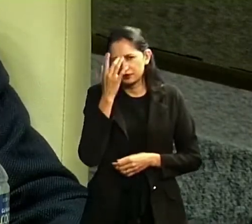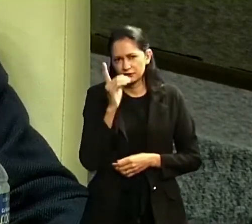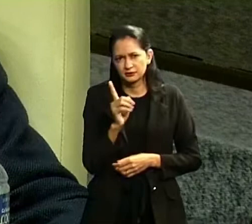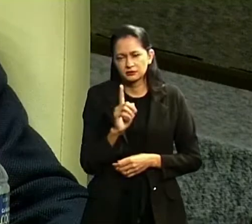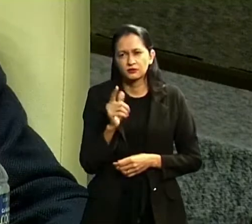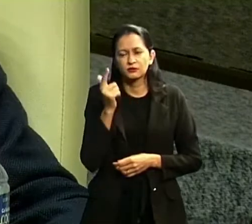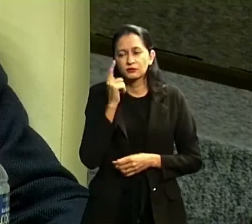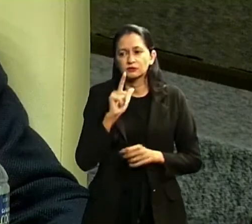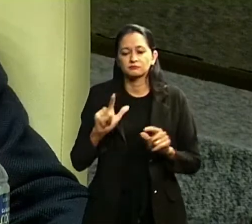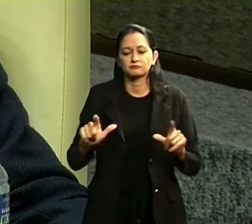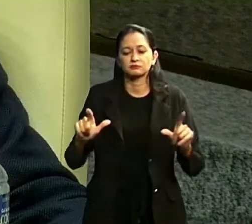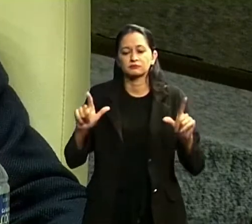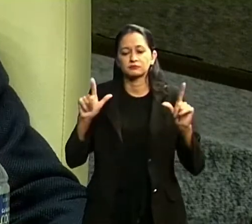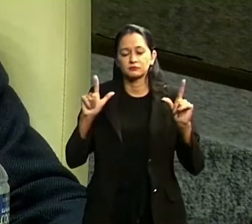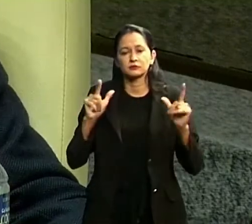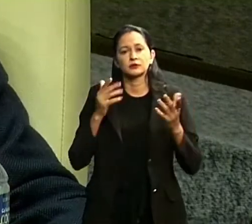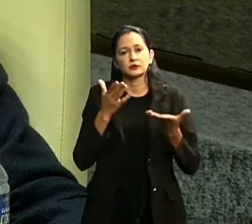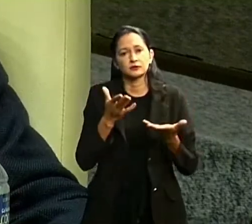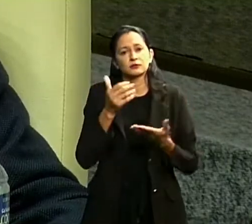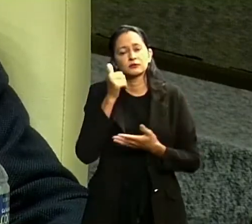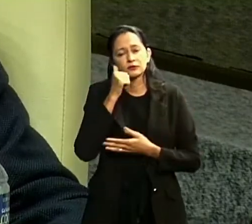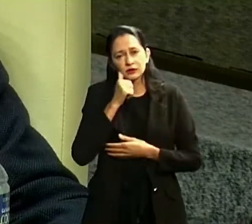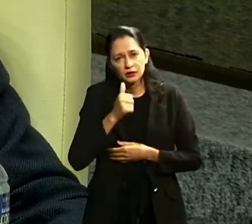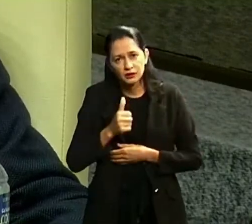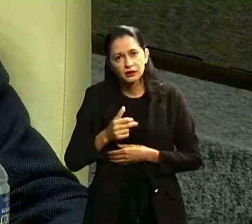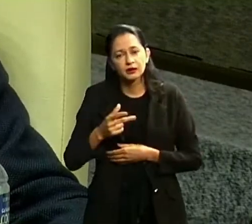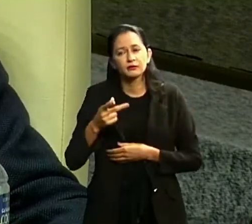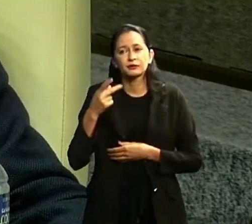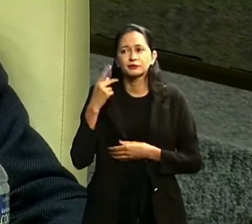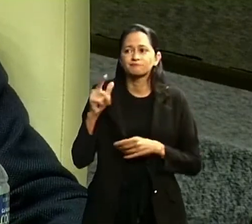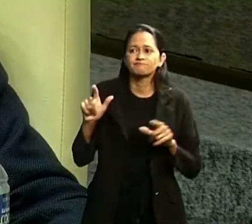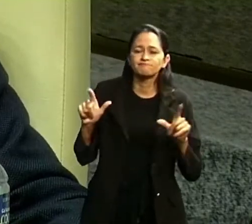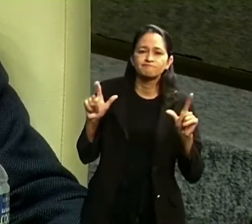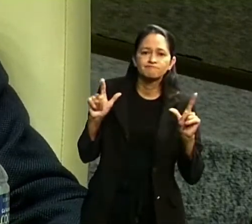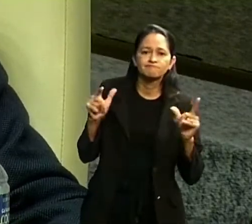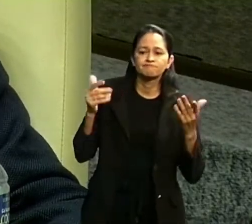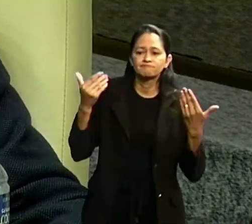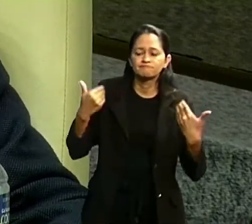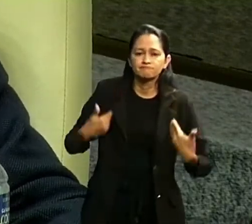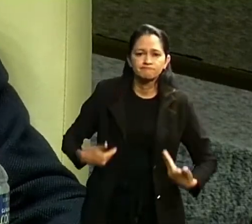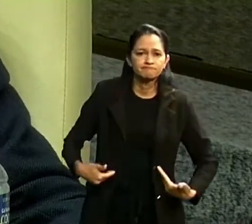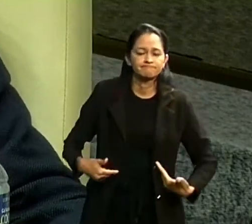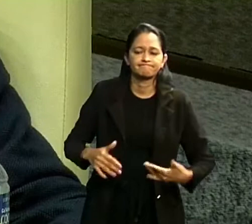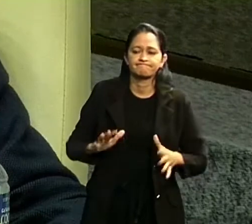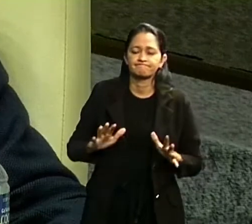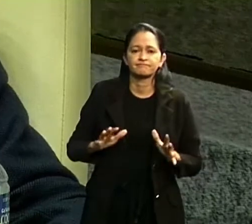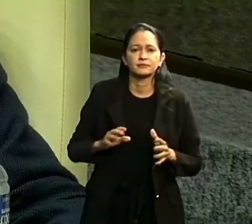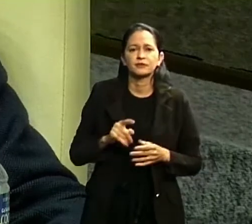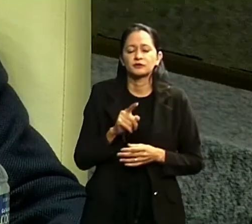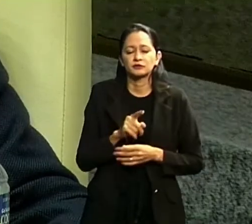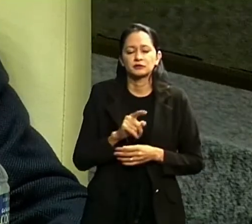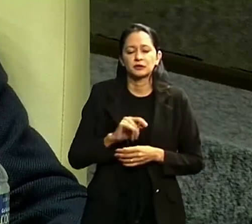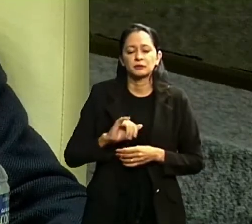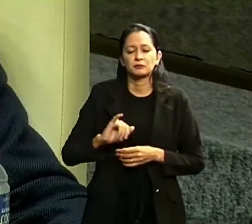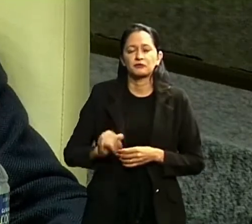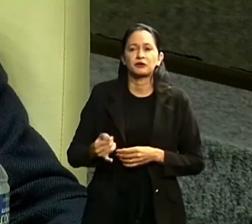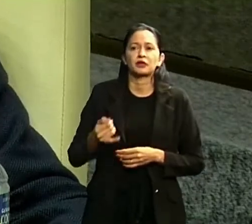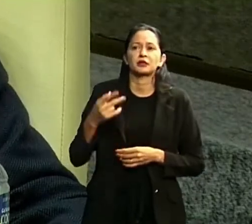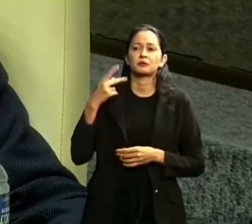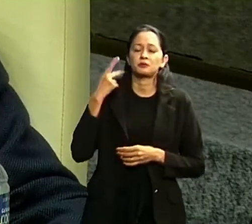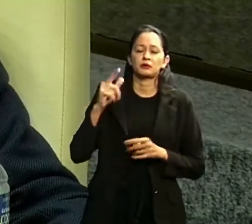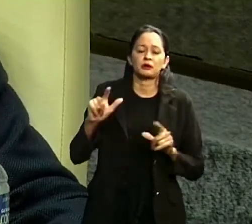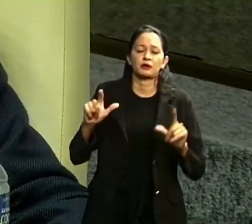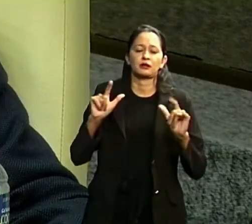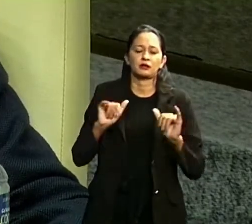se expor, principalmente a senhora como mulher, como política, se expor. Eu tenho certeza absoluta que a senhora não está tirando proveito político, que também